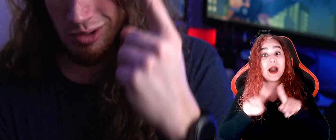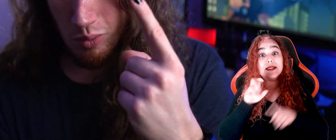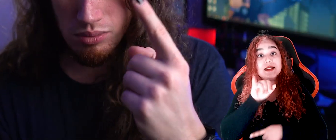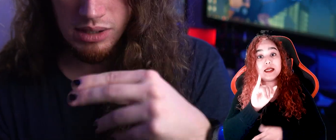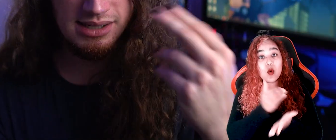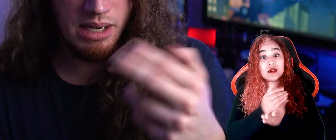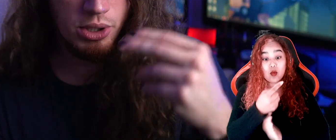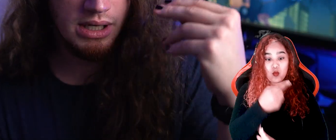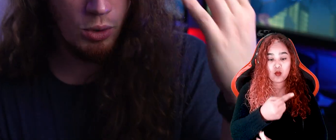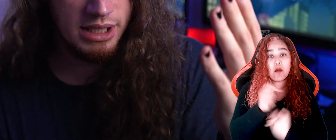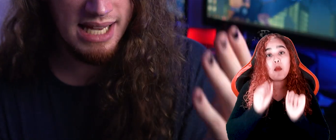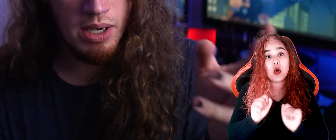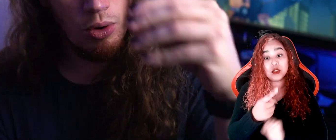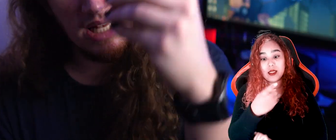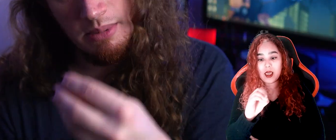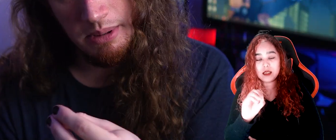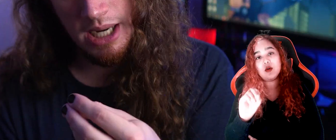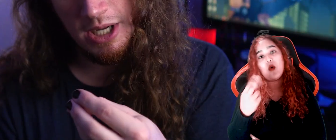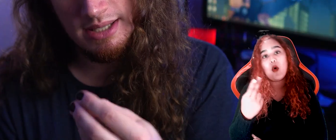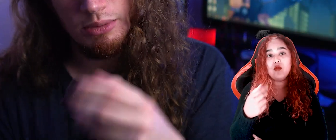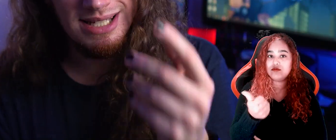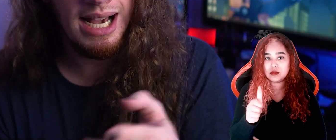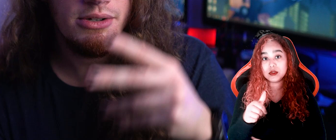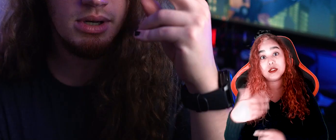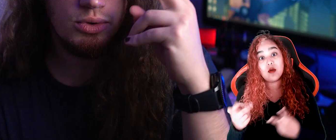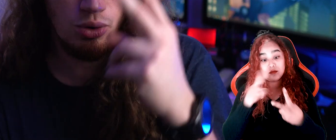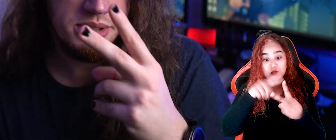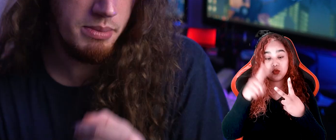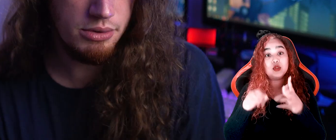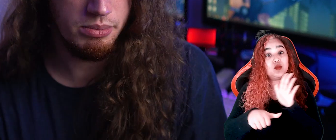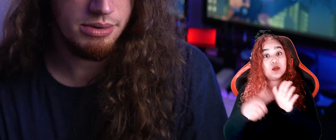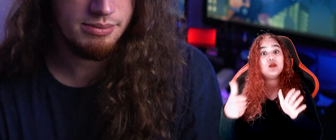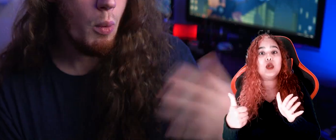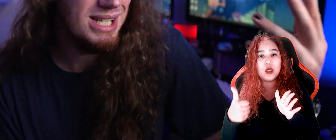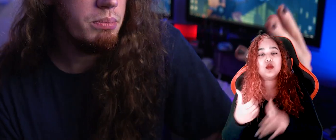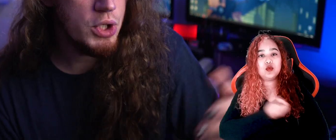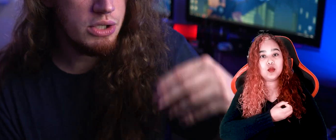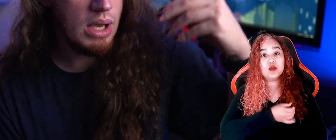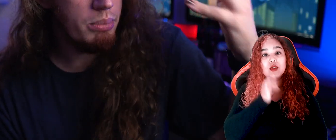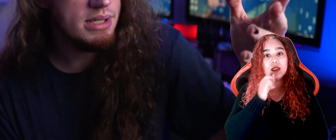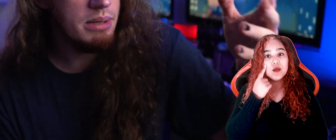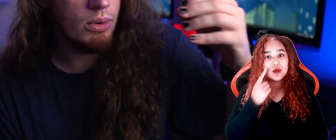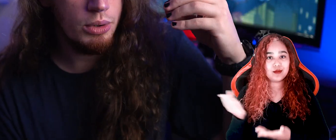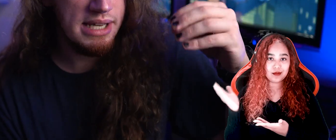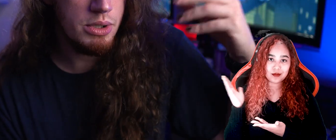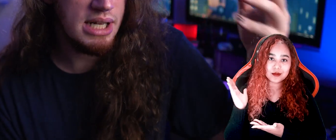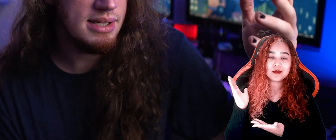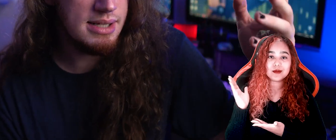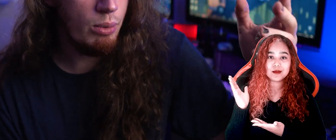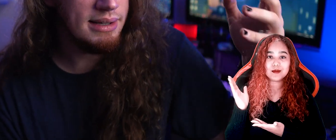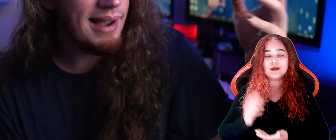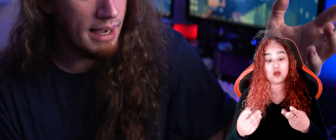caso comece com 1, quer dizer que ele pode ser ou de décima ou de décima primeira geração. Nesse caso, são os dois primeiros números. Um exemplo disso é, por exemplo, o